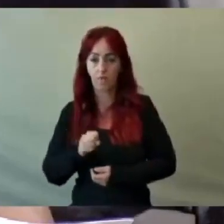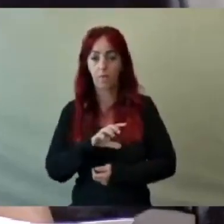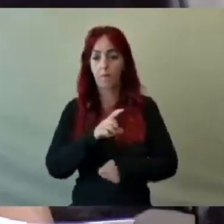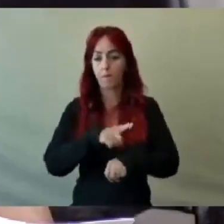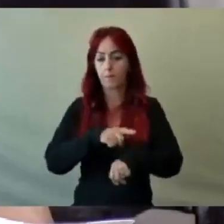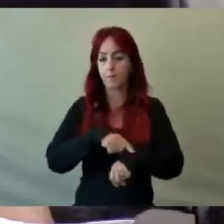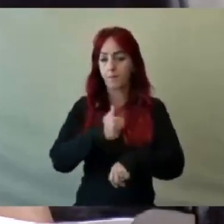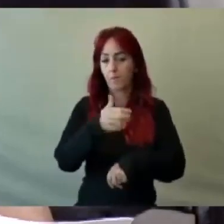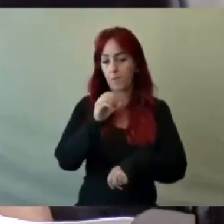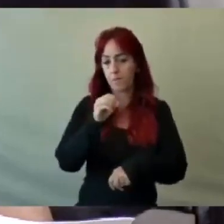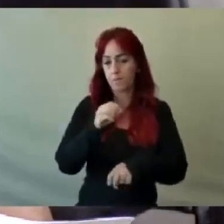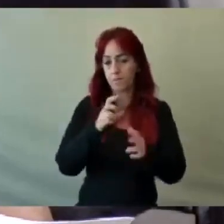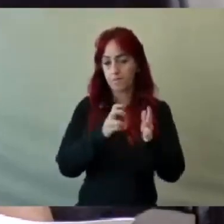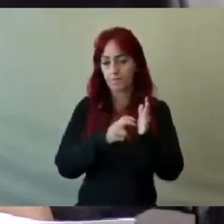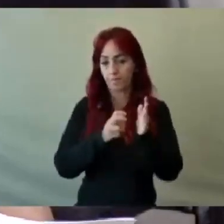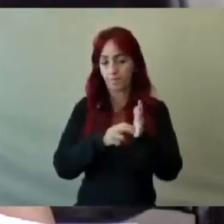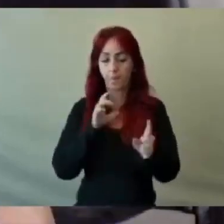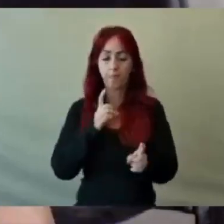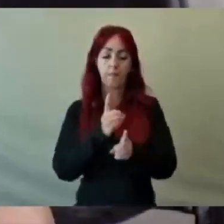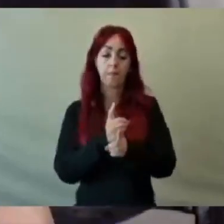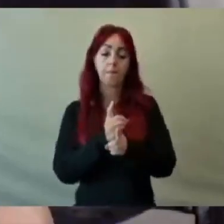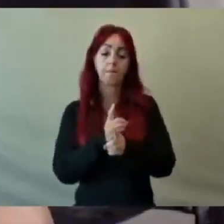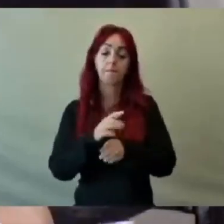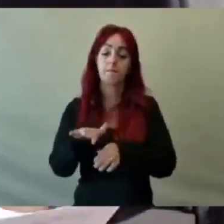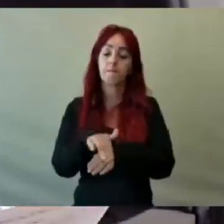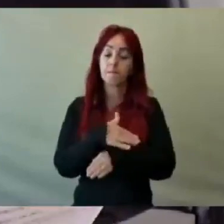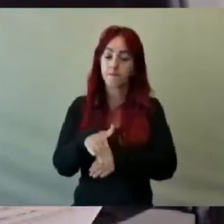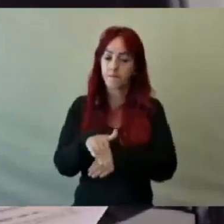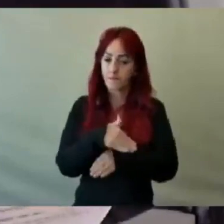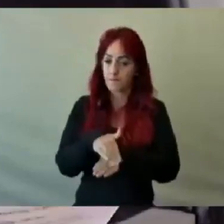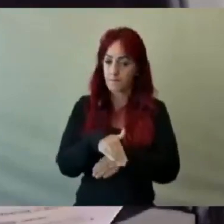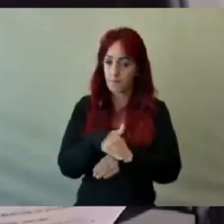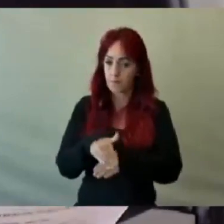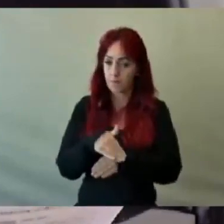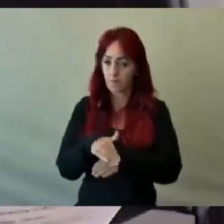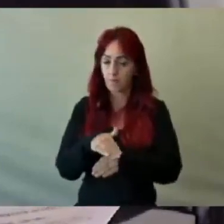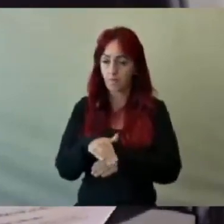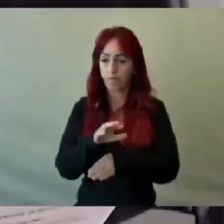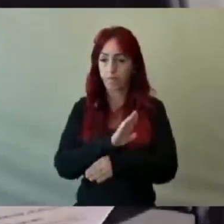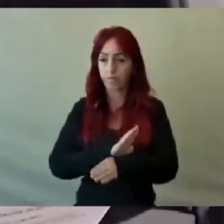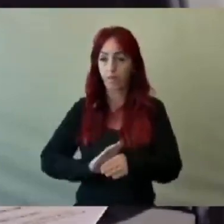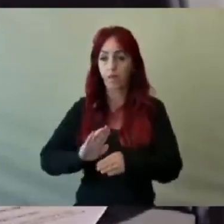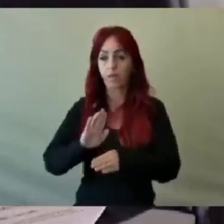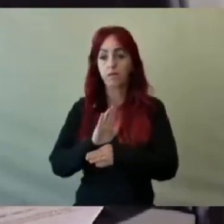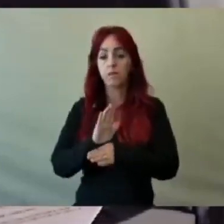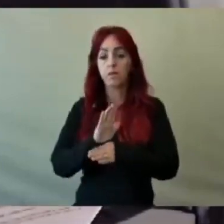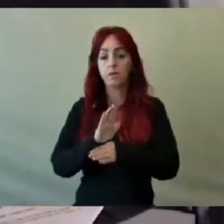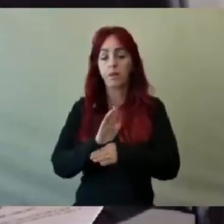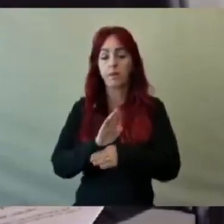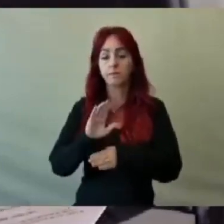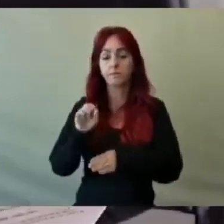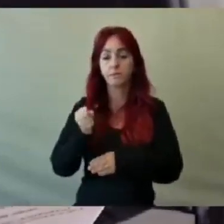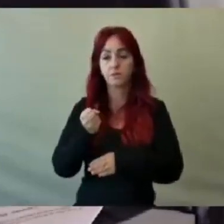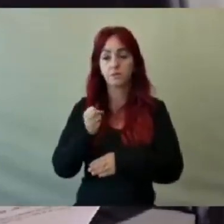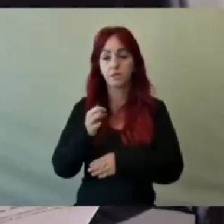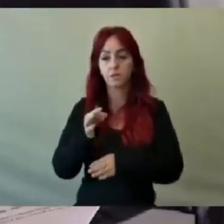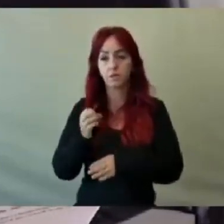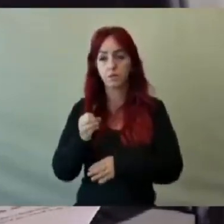de encontro, rua Senador Vigílio, Távora, número 157, Santa Terezinha. Próximo à escola,